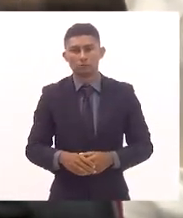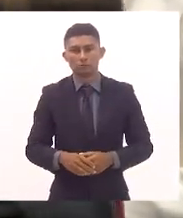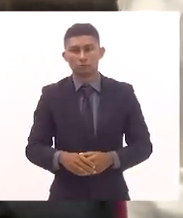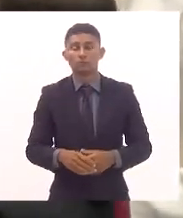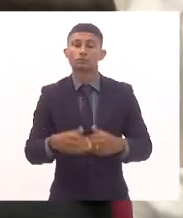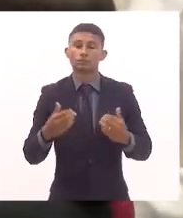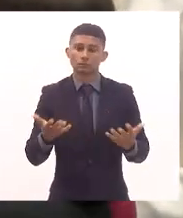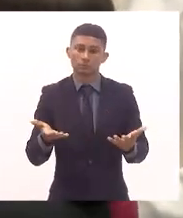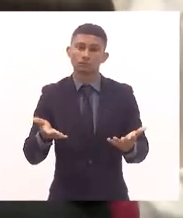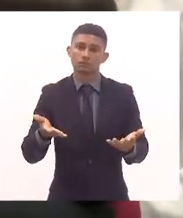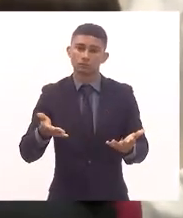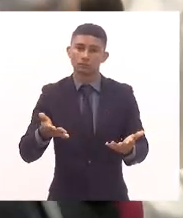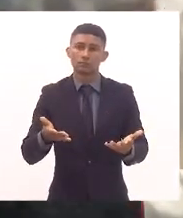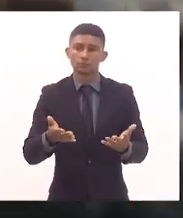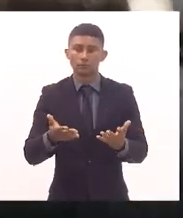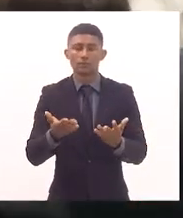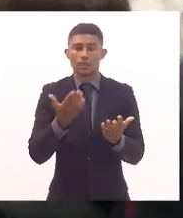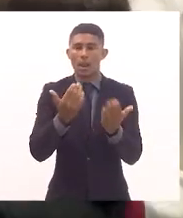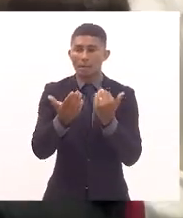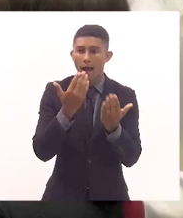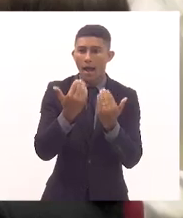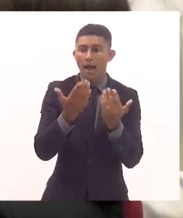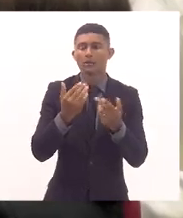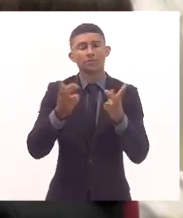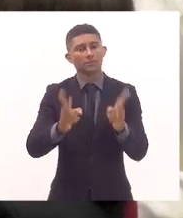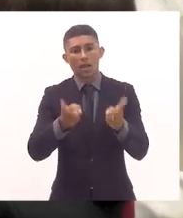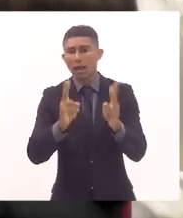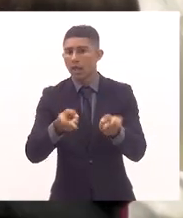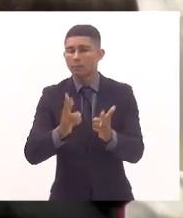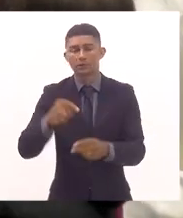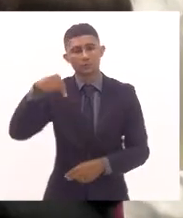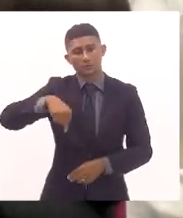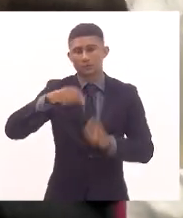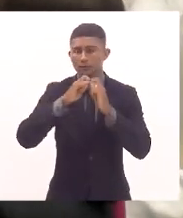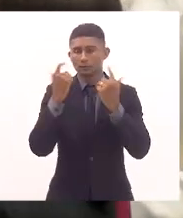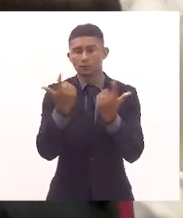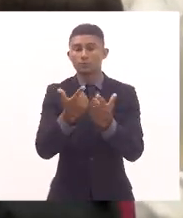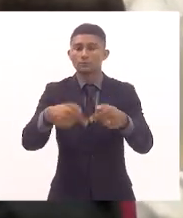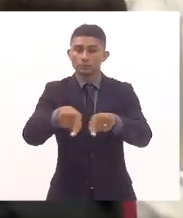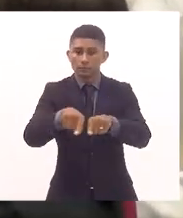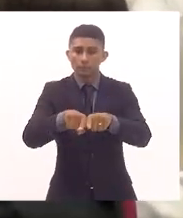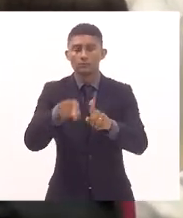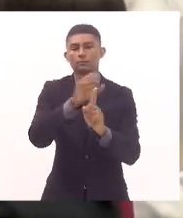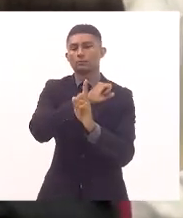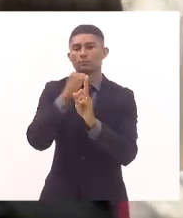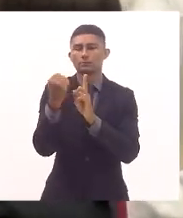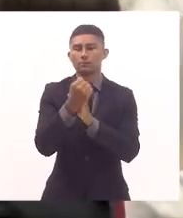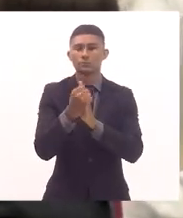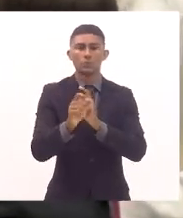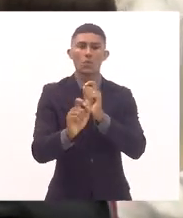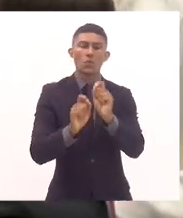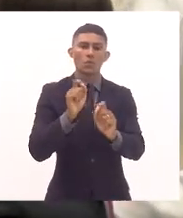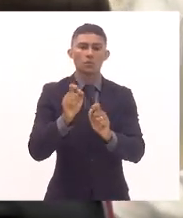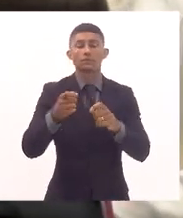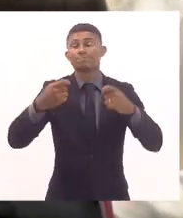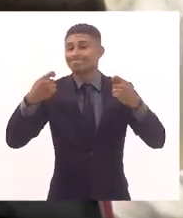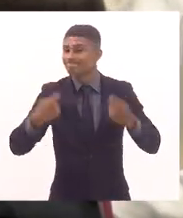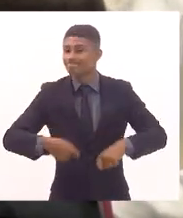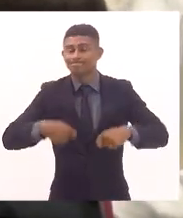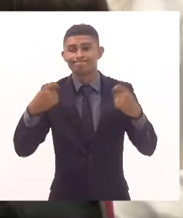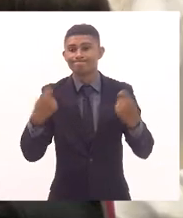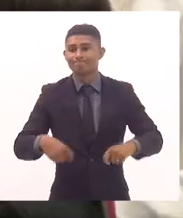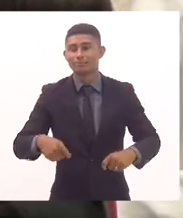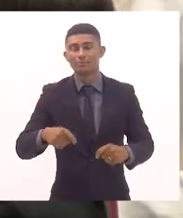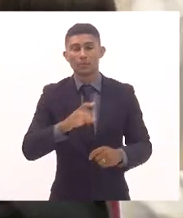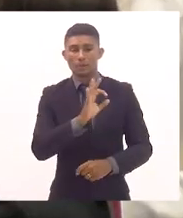Só que a gente tem feito um debate permanentemente, não só aqui nessa casa, mas na sociedade, de que a gente precisa consolidar na